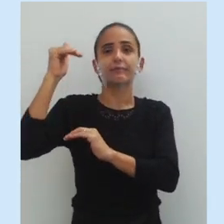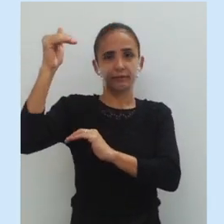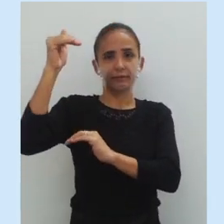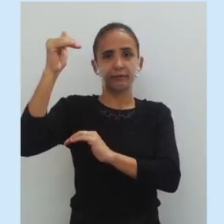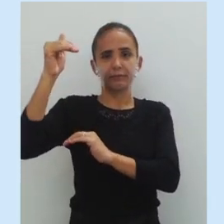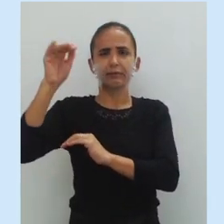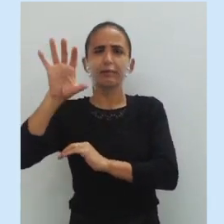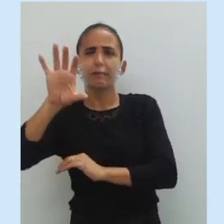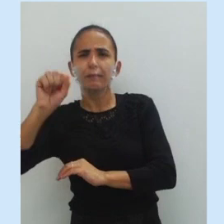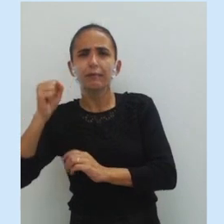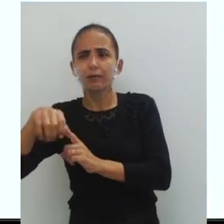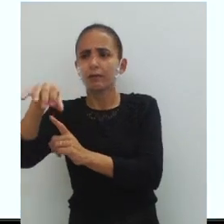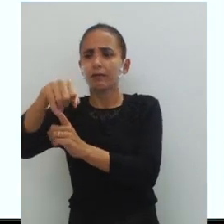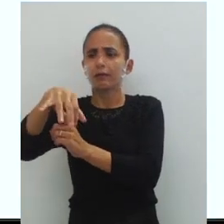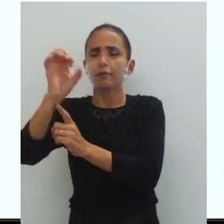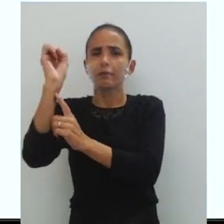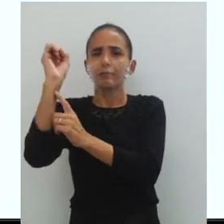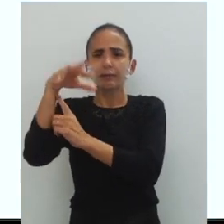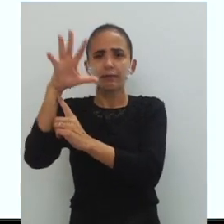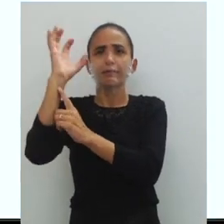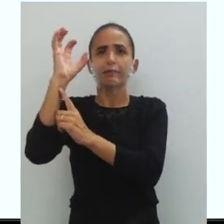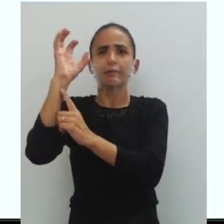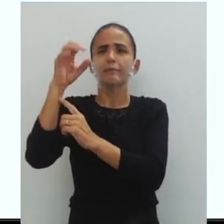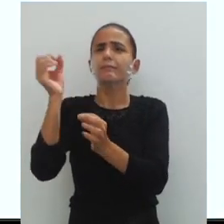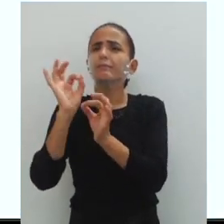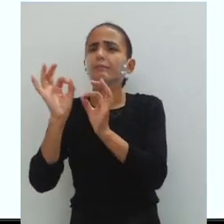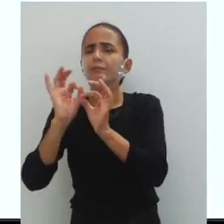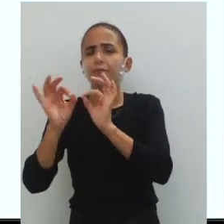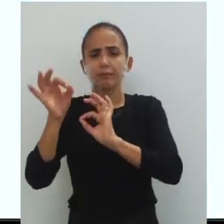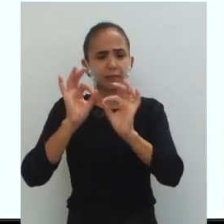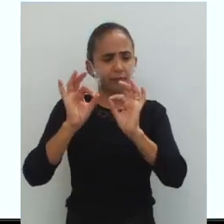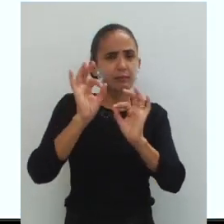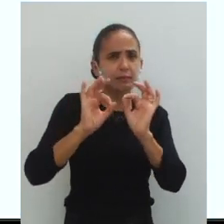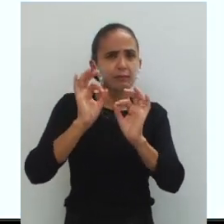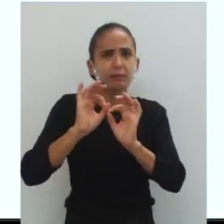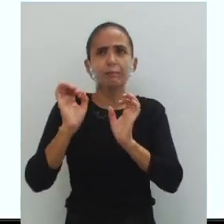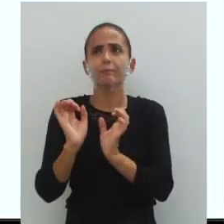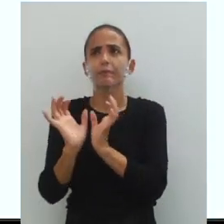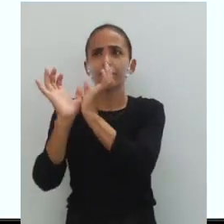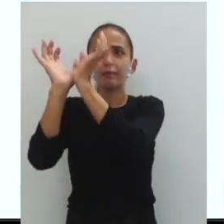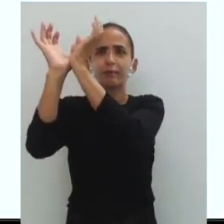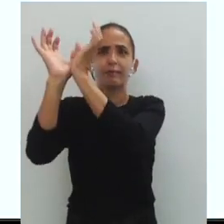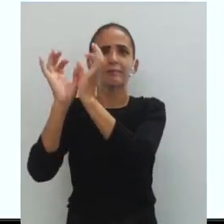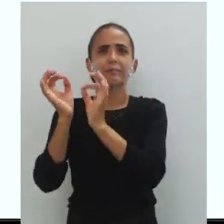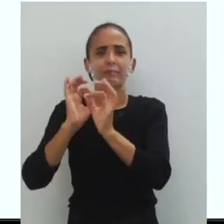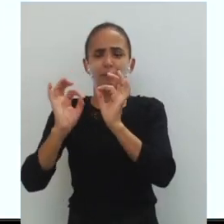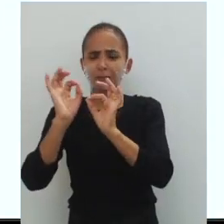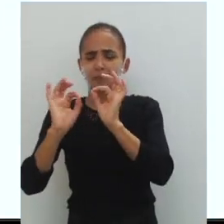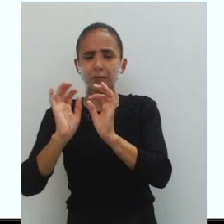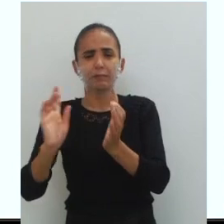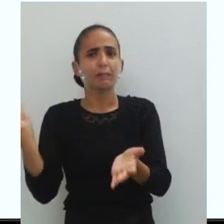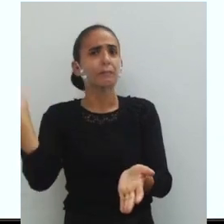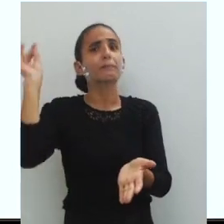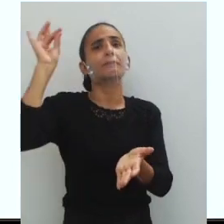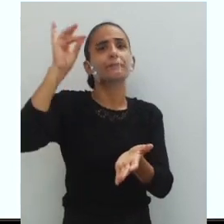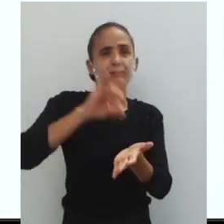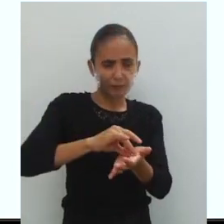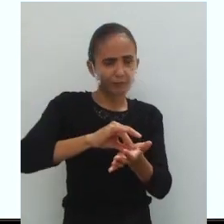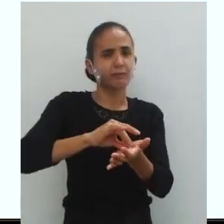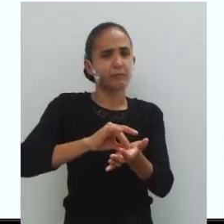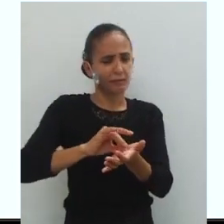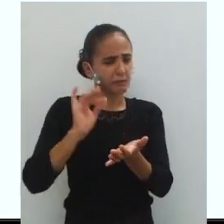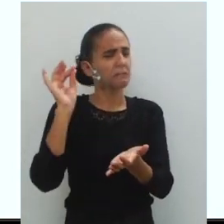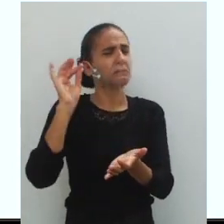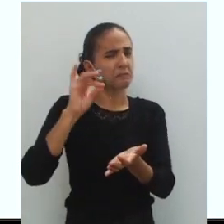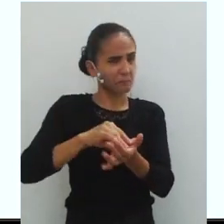Ele pegou essa lâmpada, fez uma modificação. Essa lâmpada agora ela tem uma maior durabilidade